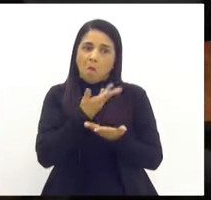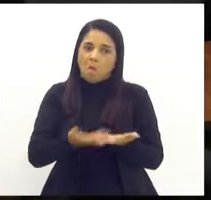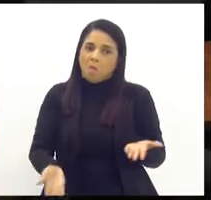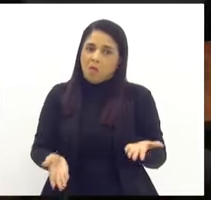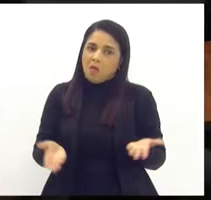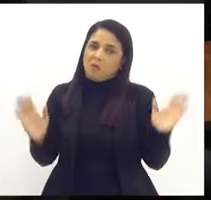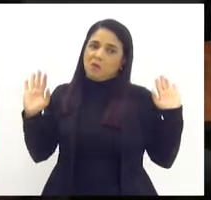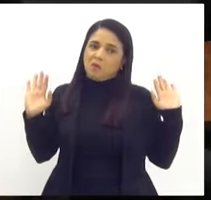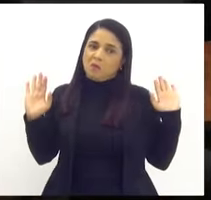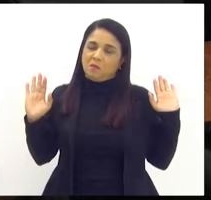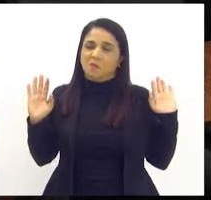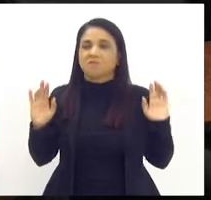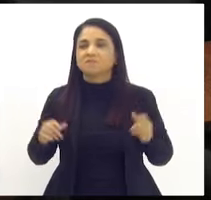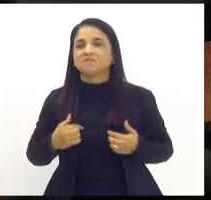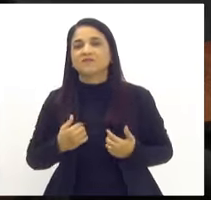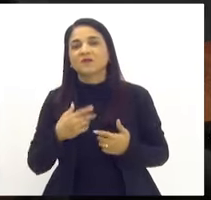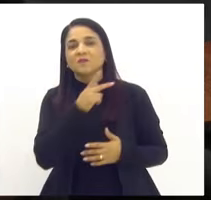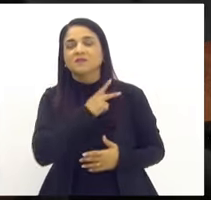legitimidade